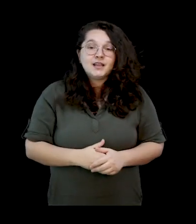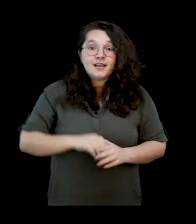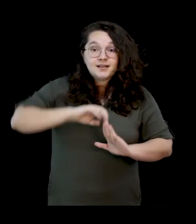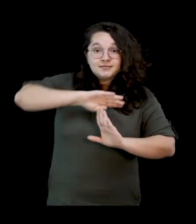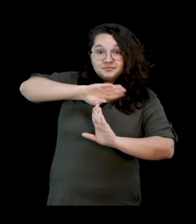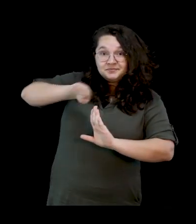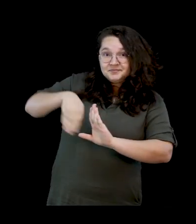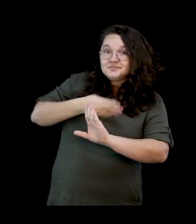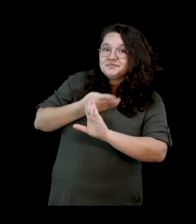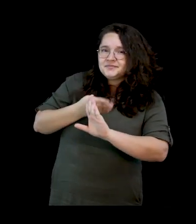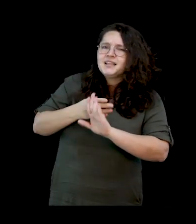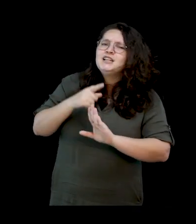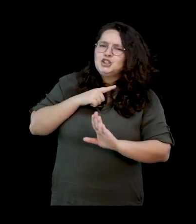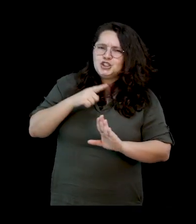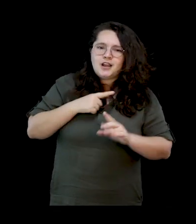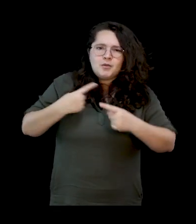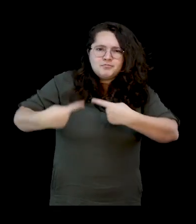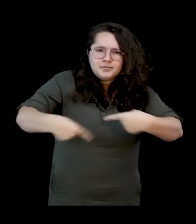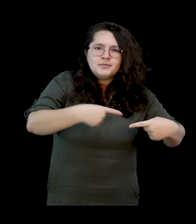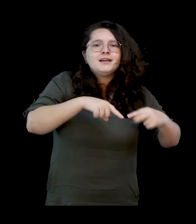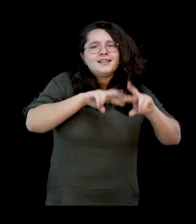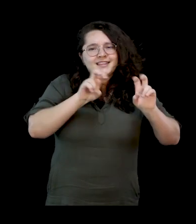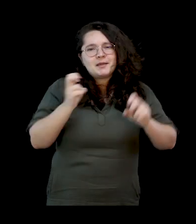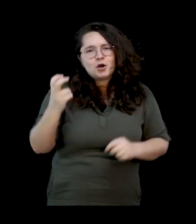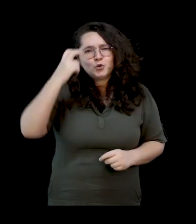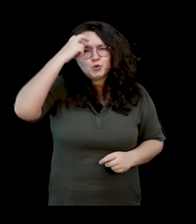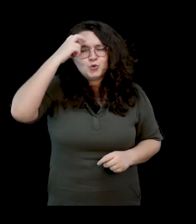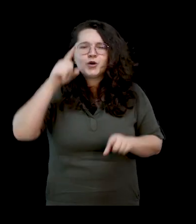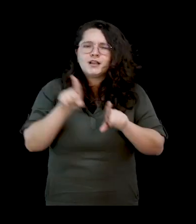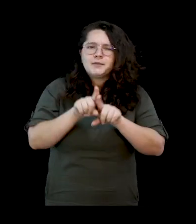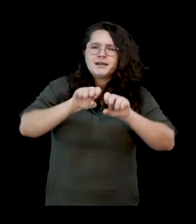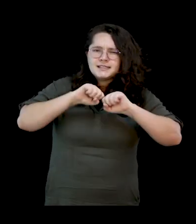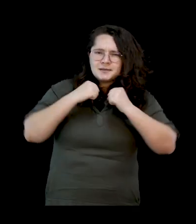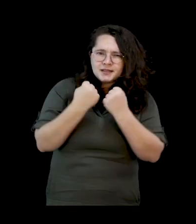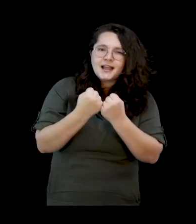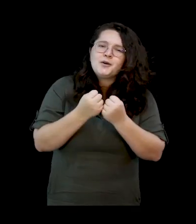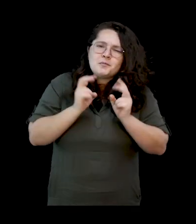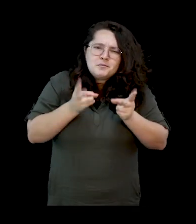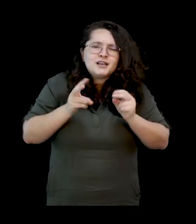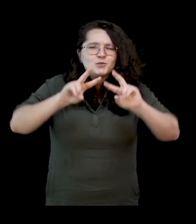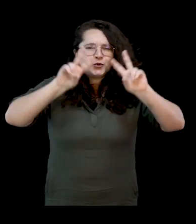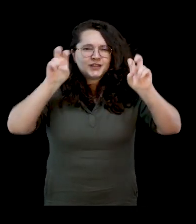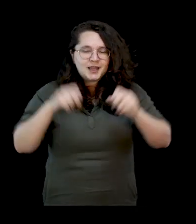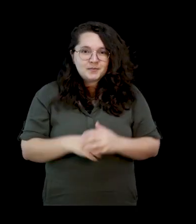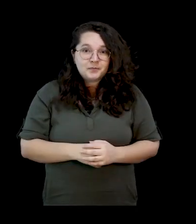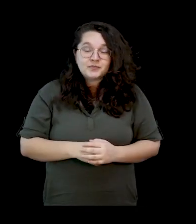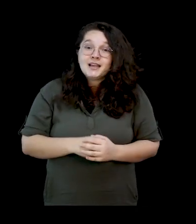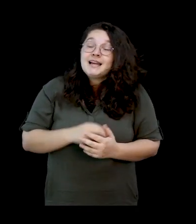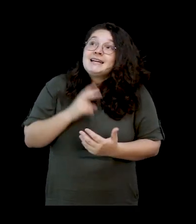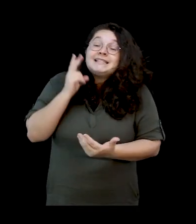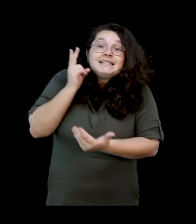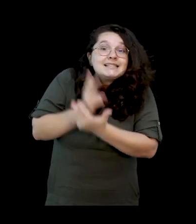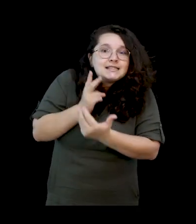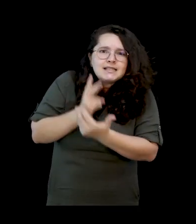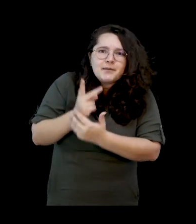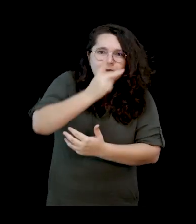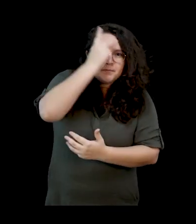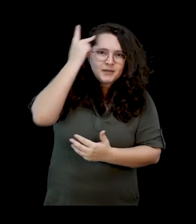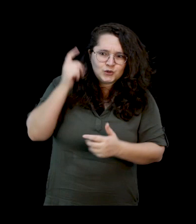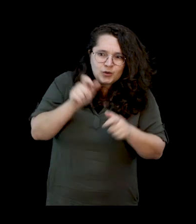nos bastidores das conferências sobre cultura e seminários sobre a cultura, sempre surgia entre